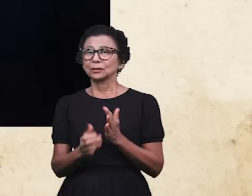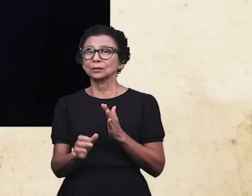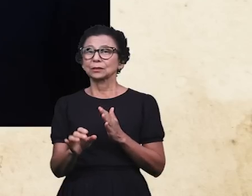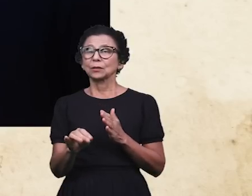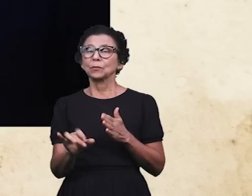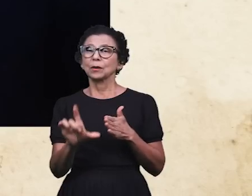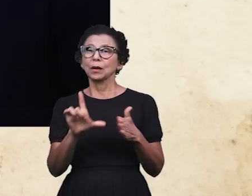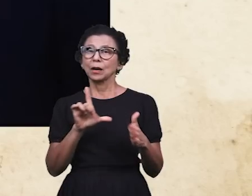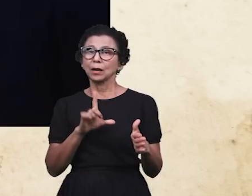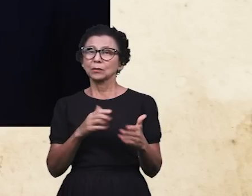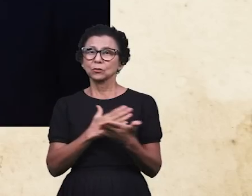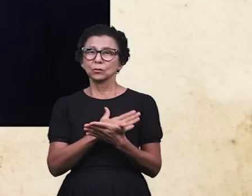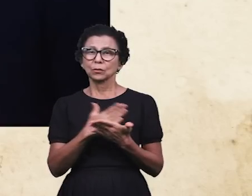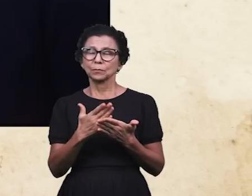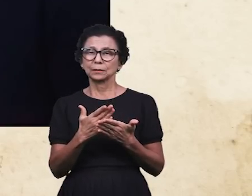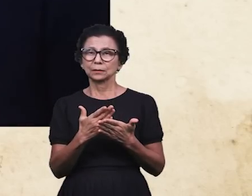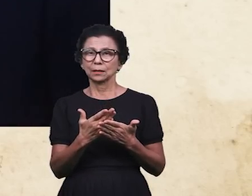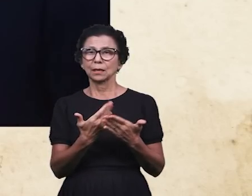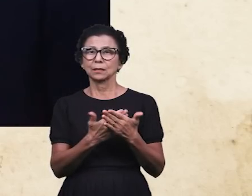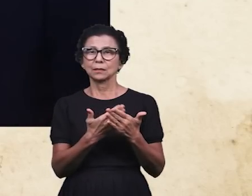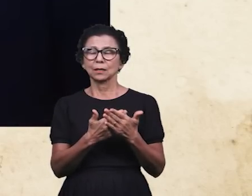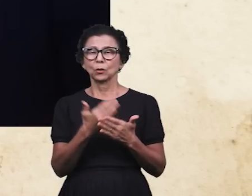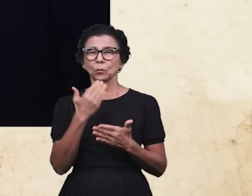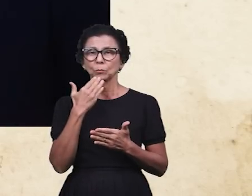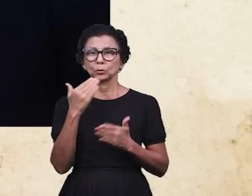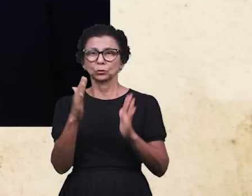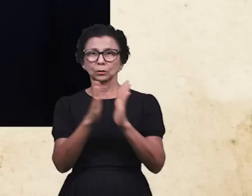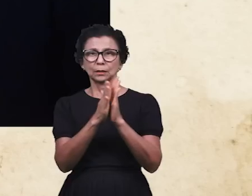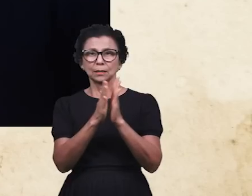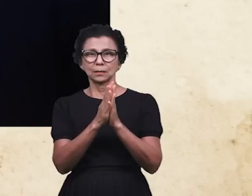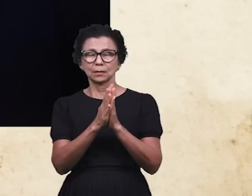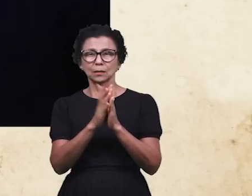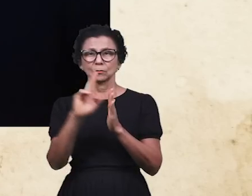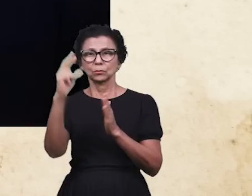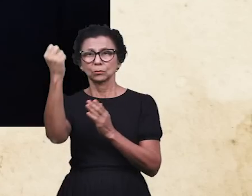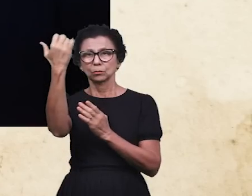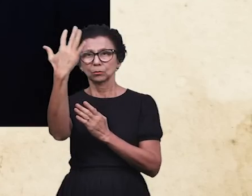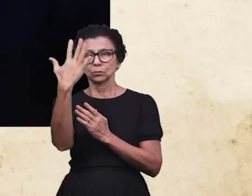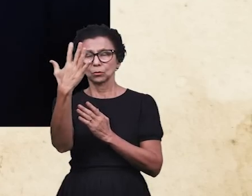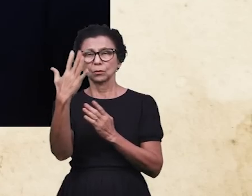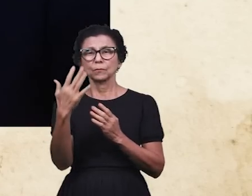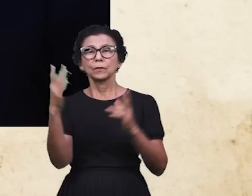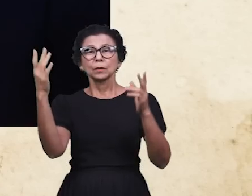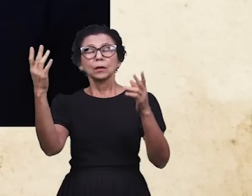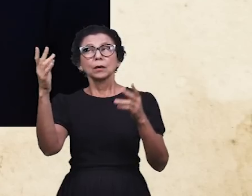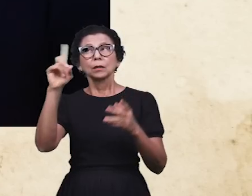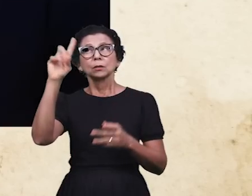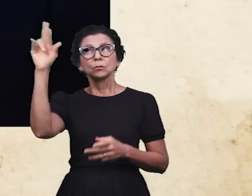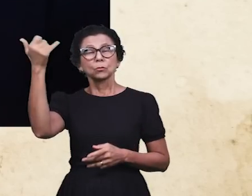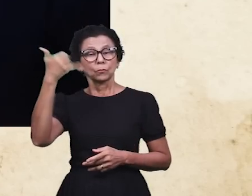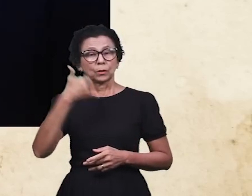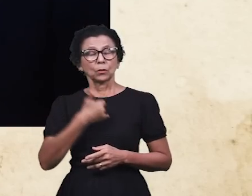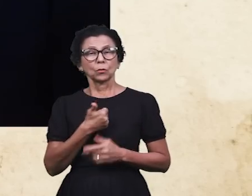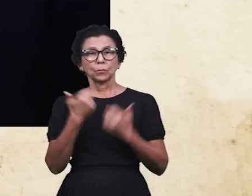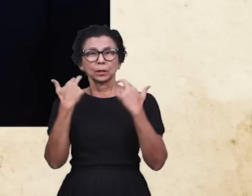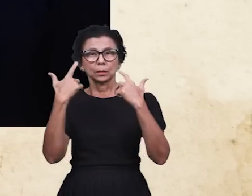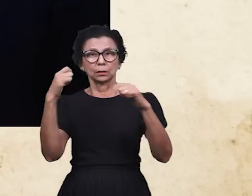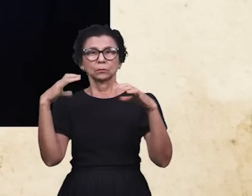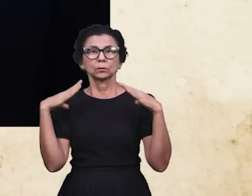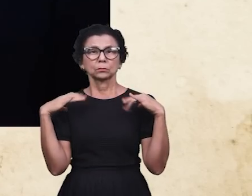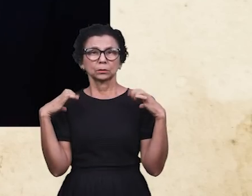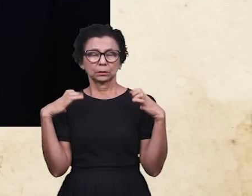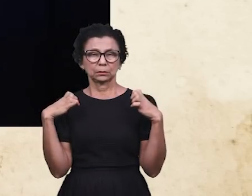das aulas, eu pedi uma assistência com imposição de mãos na igreja e o Senhor começou a falar em línguas estranhas comigo. Ele disse